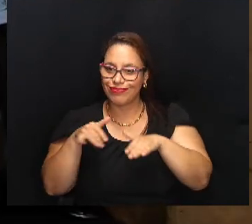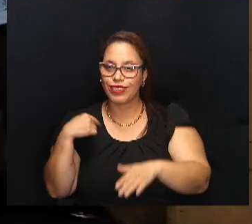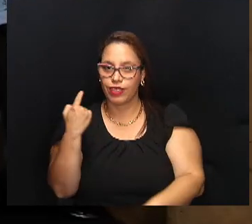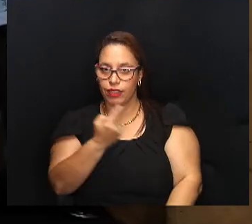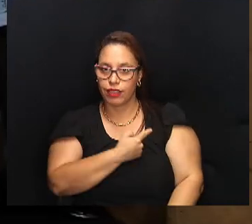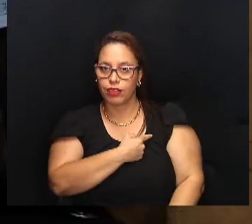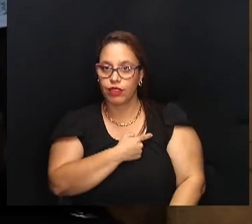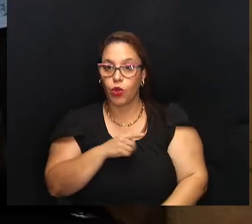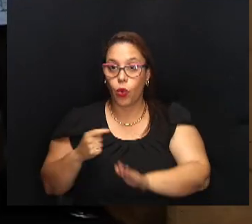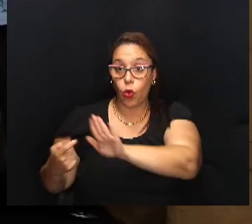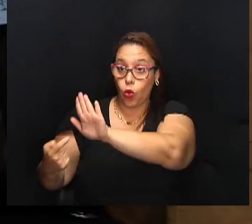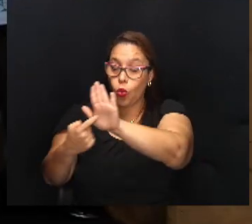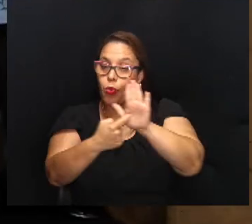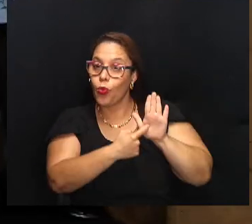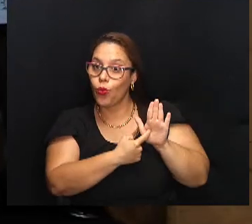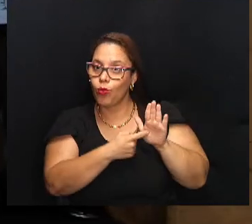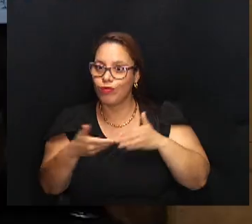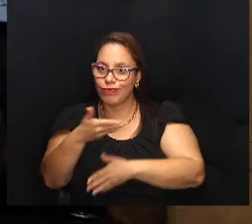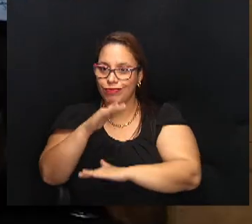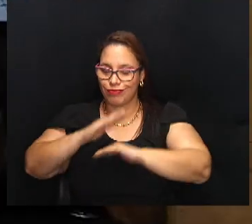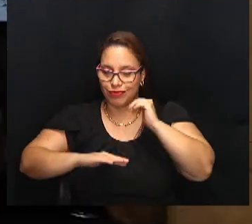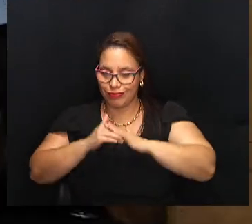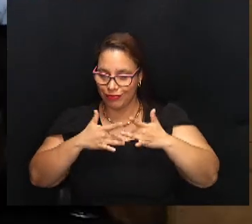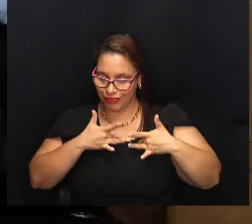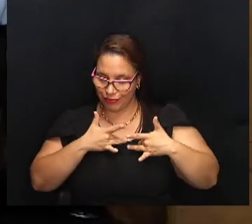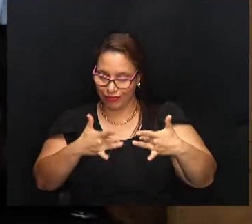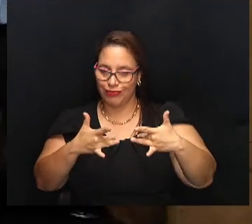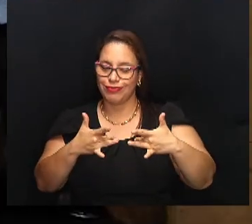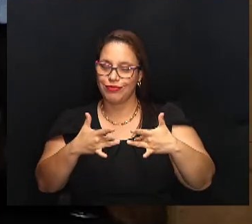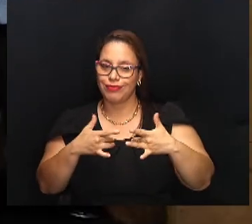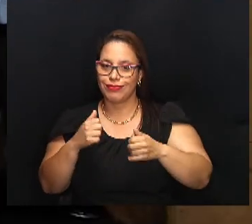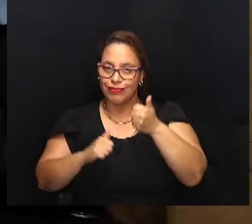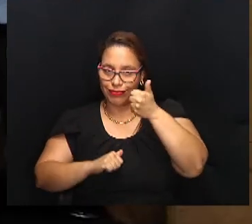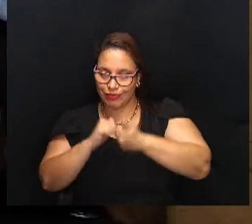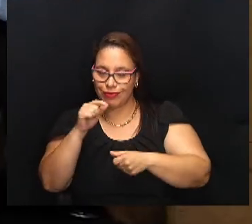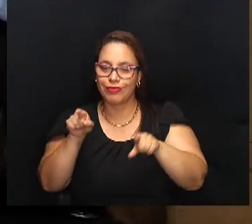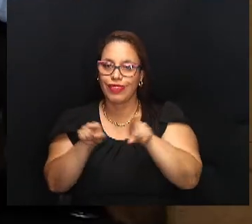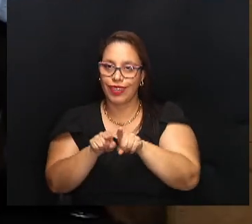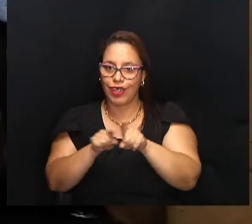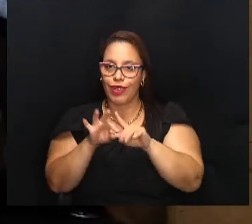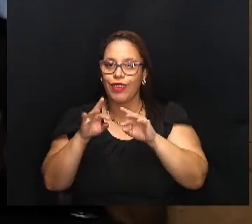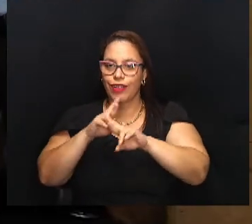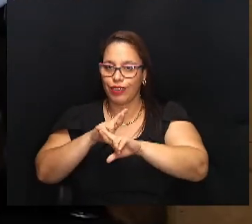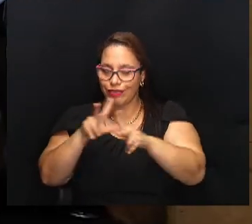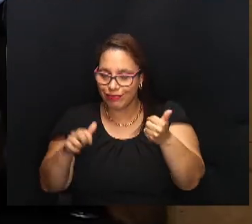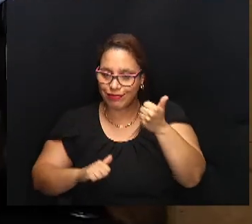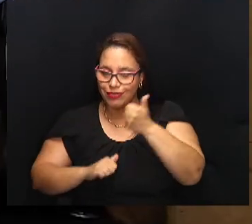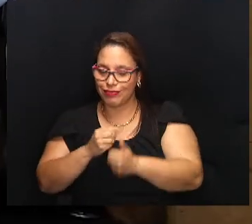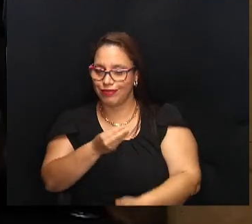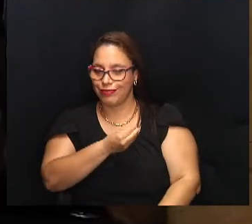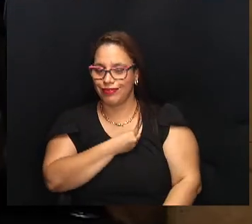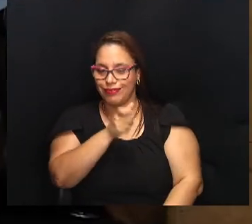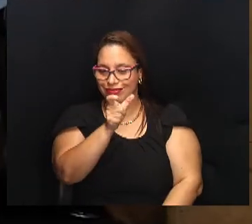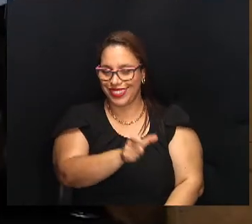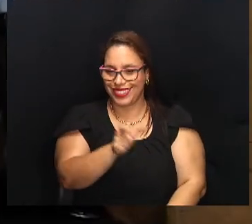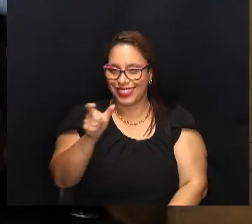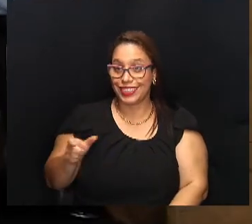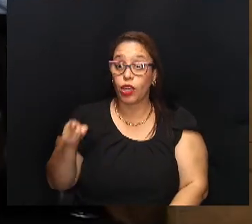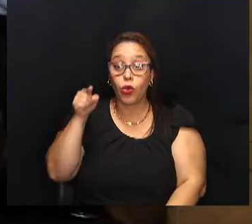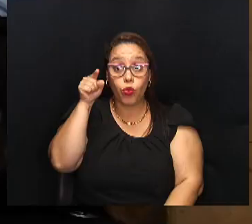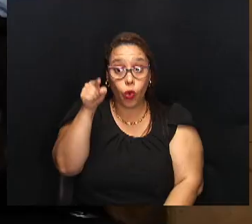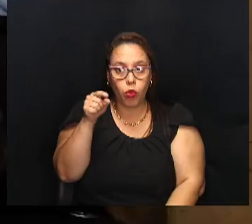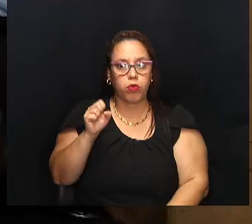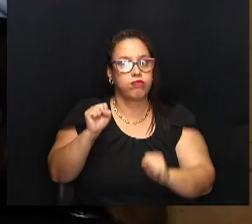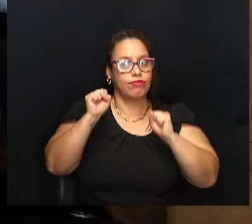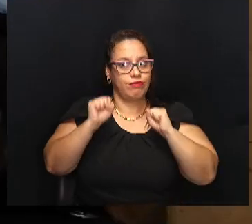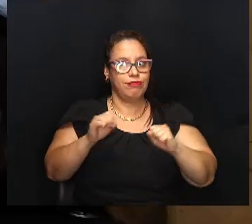gente, compartilhando aqui para Mãos Solidárias, né, que o esporte também faz toda a diferença, né, na vida de cada um. E você